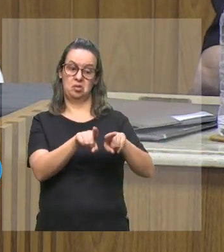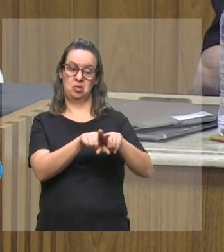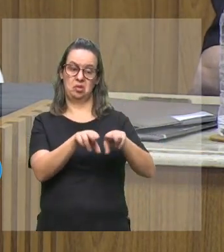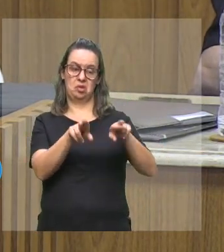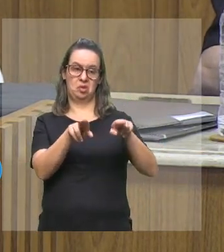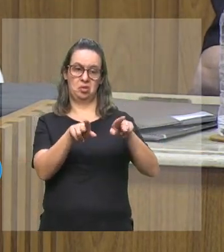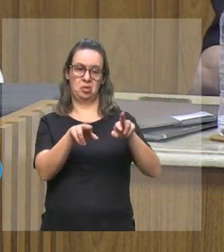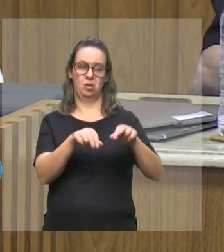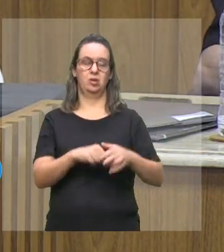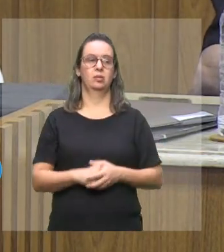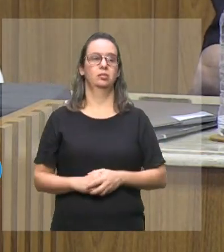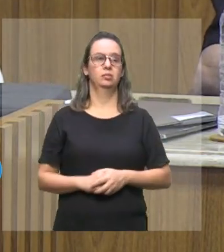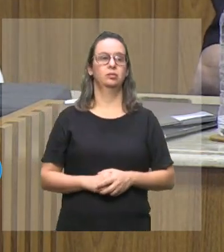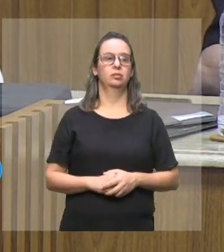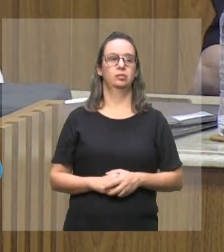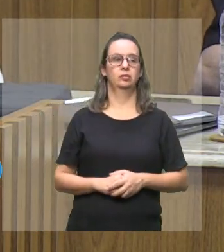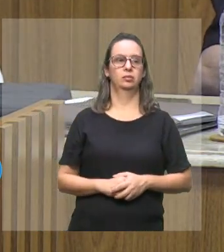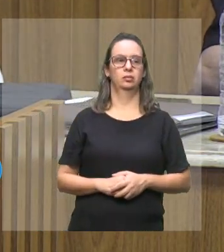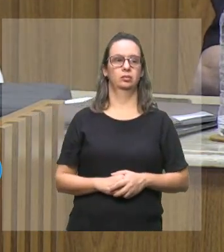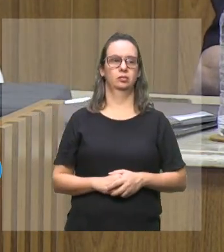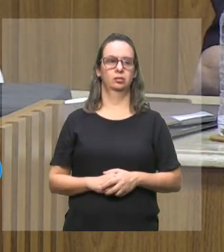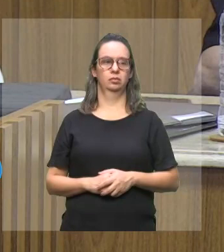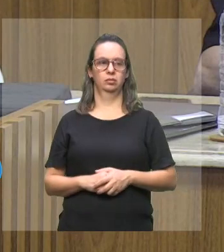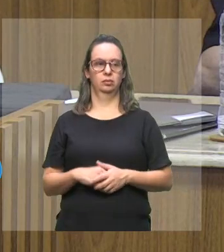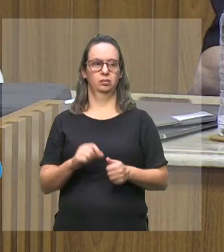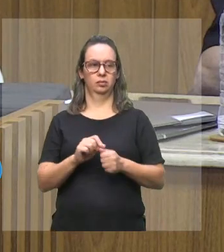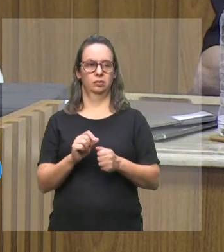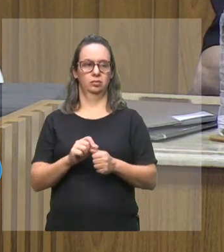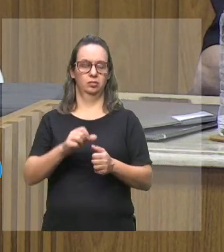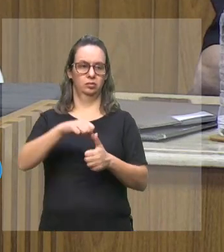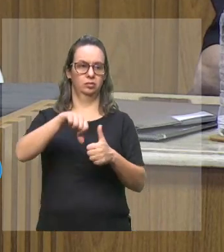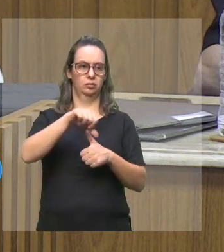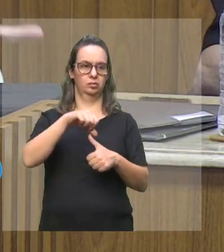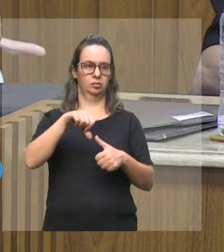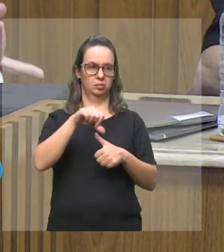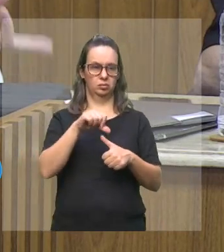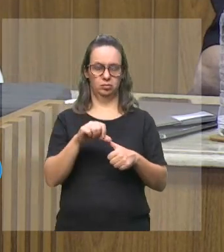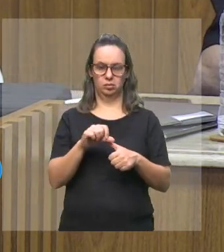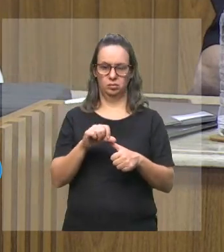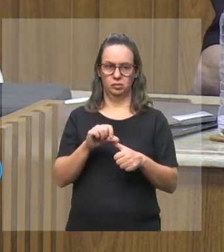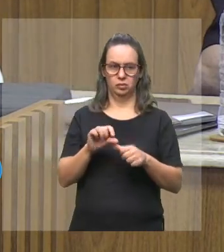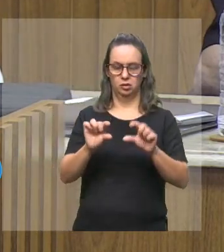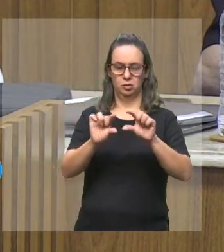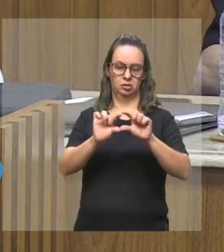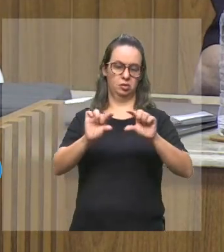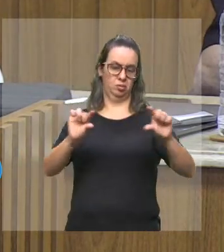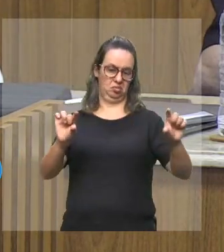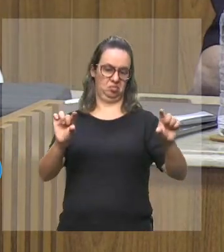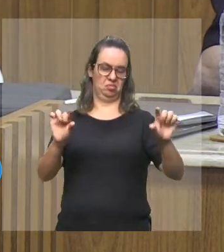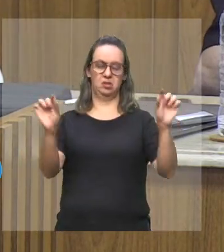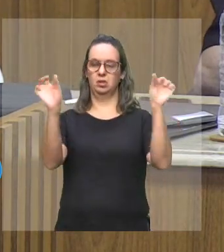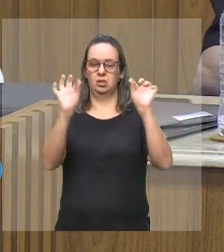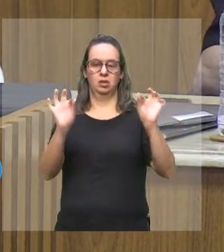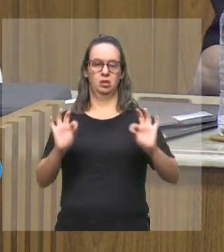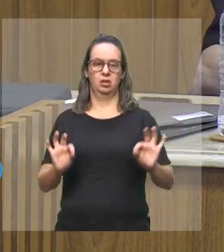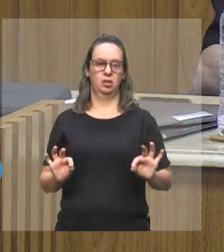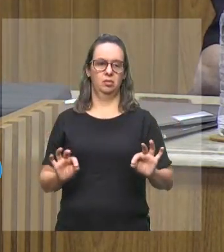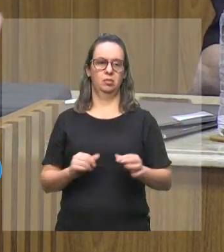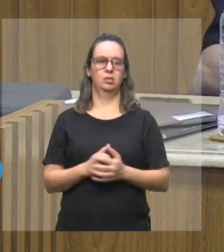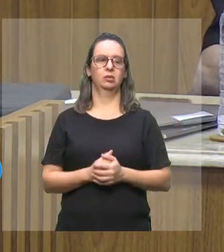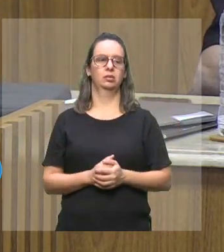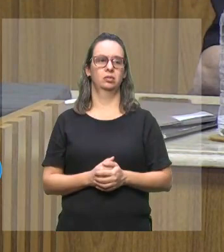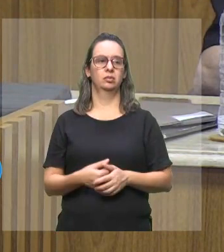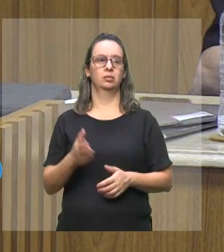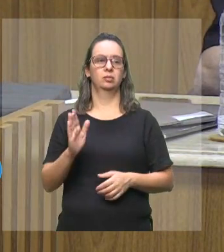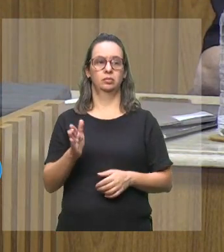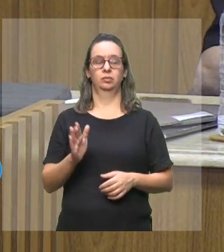achamos melhor, né, fazer uma modificação técnica simples na emenda, né, como já vinha